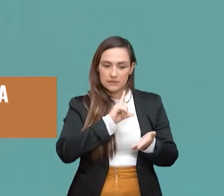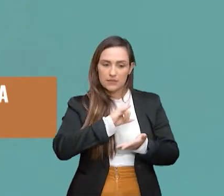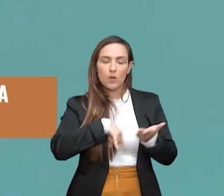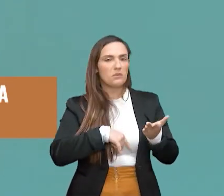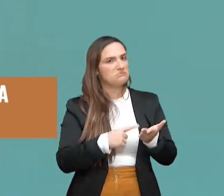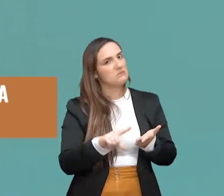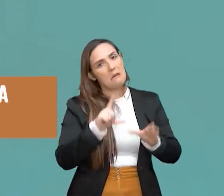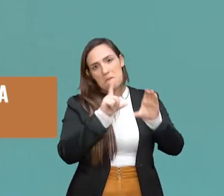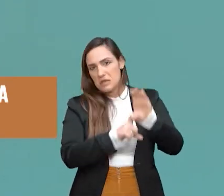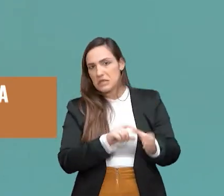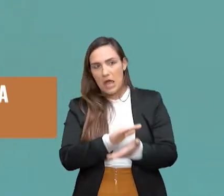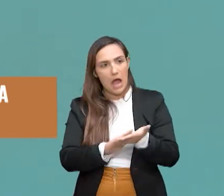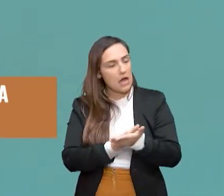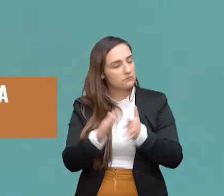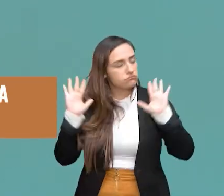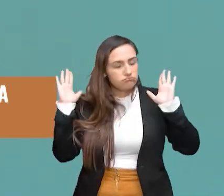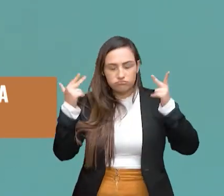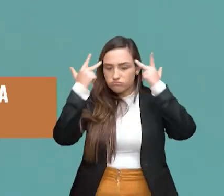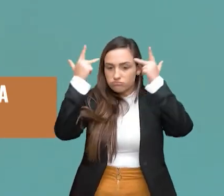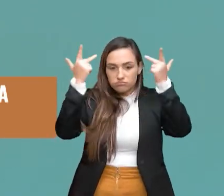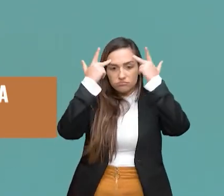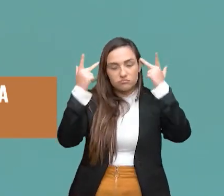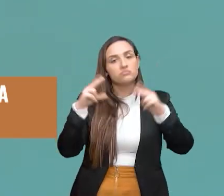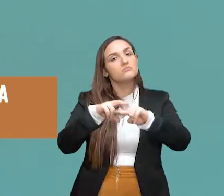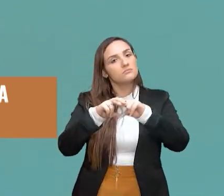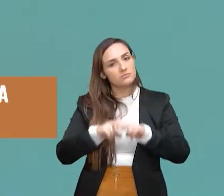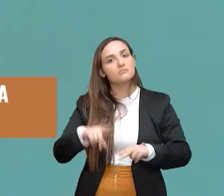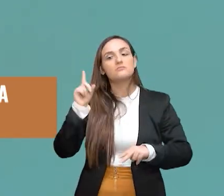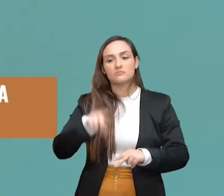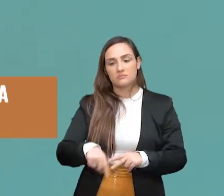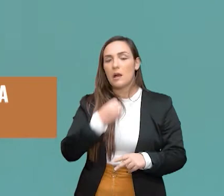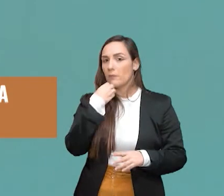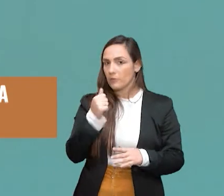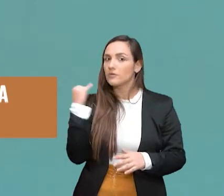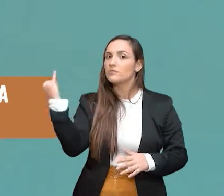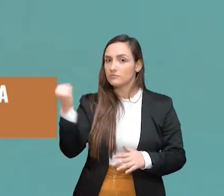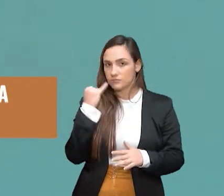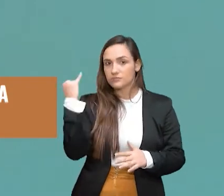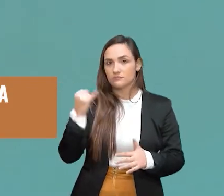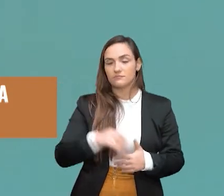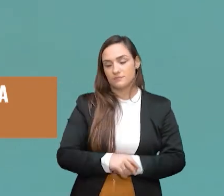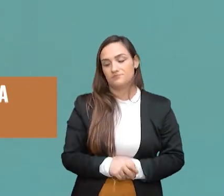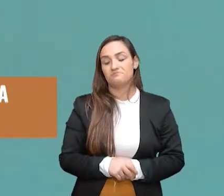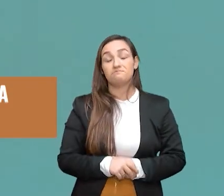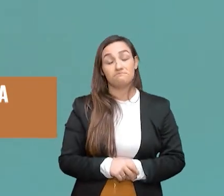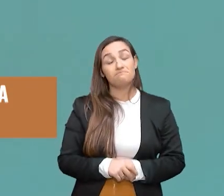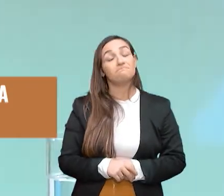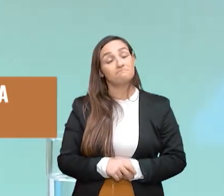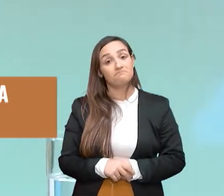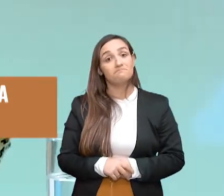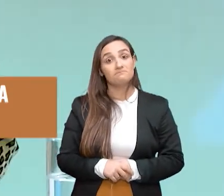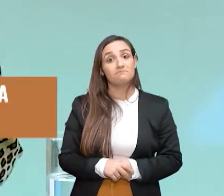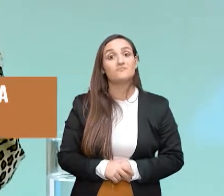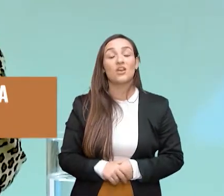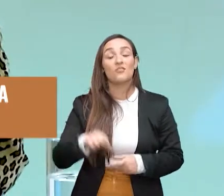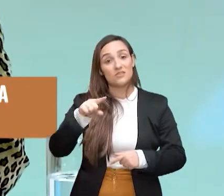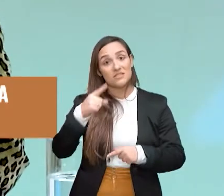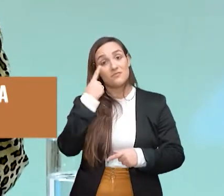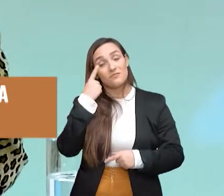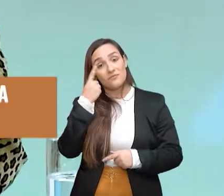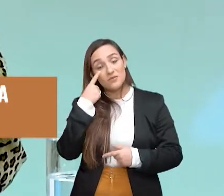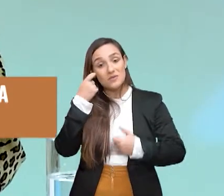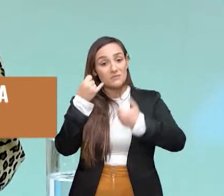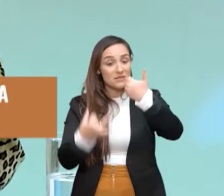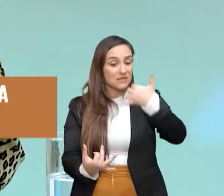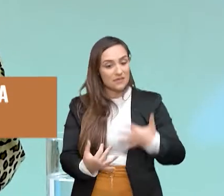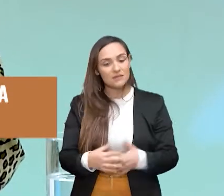não tem nenhuma pendência, enfim. Então esse trabalho de documentação também eu acho muito importante. Bom, como o defensor